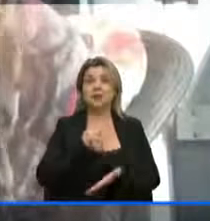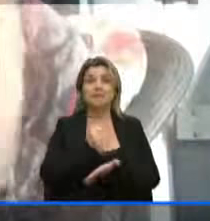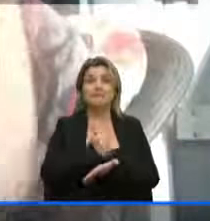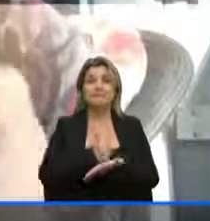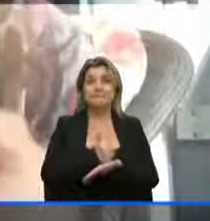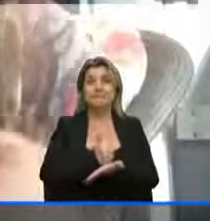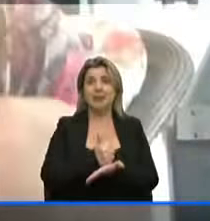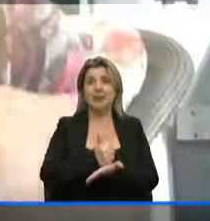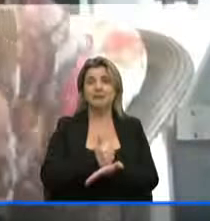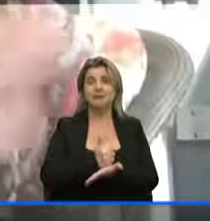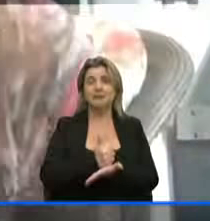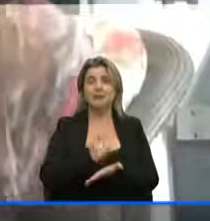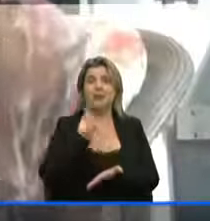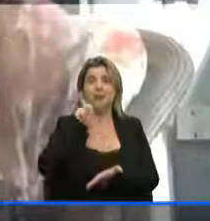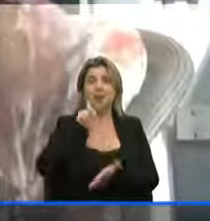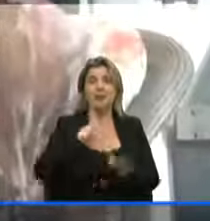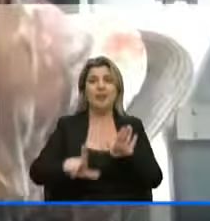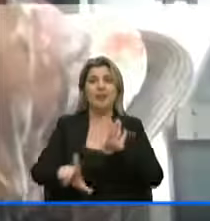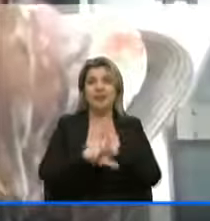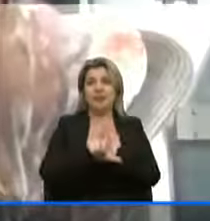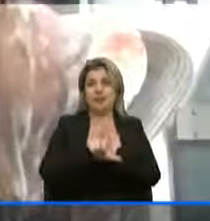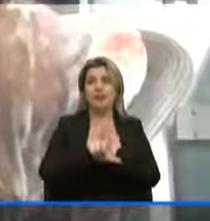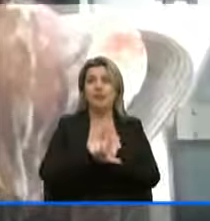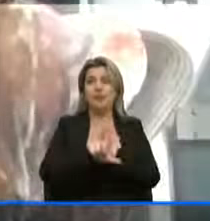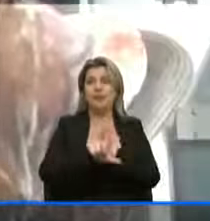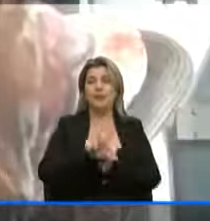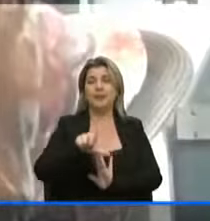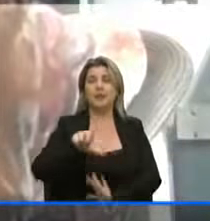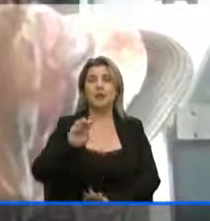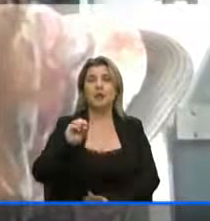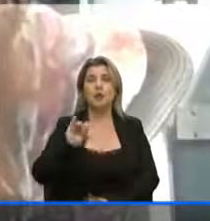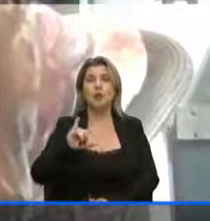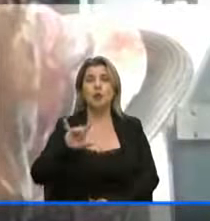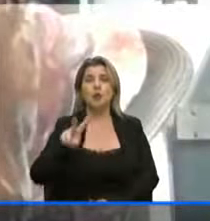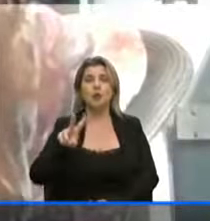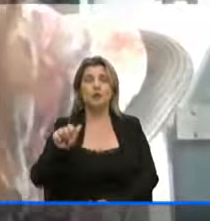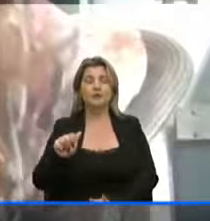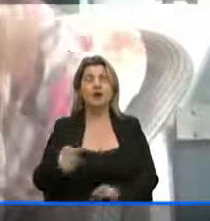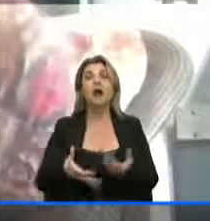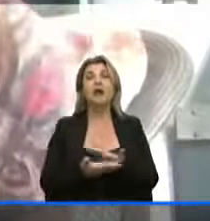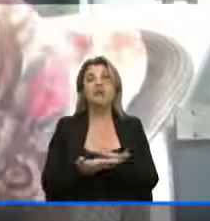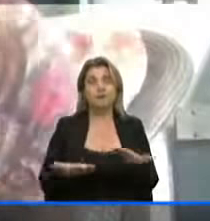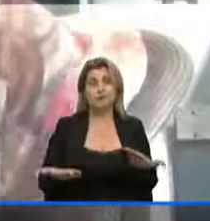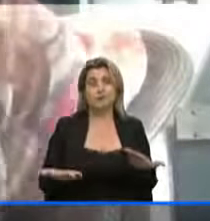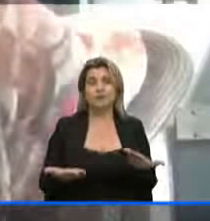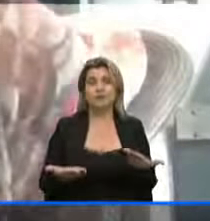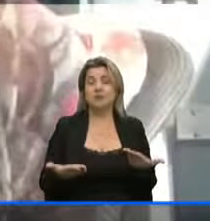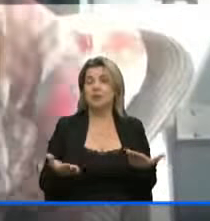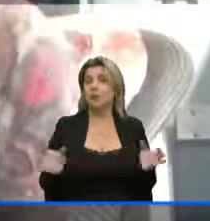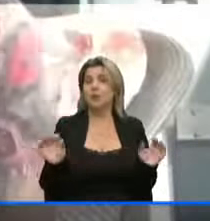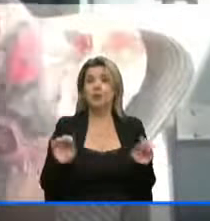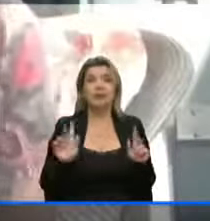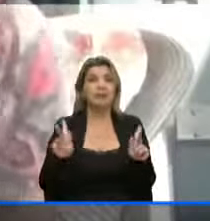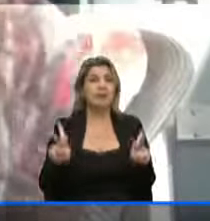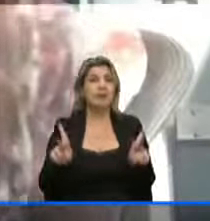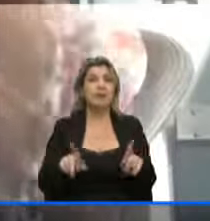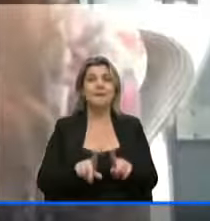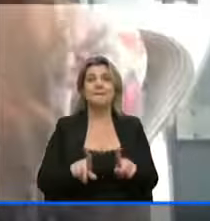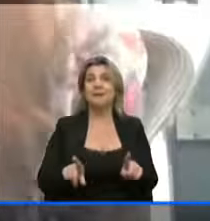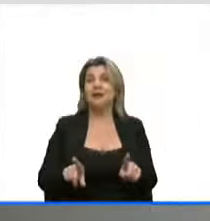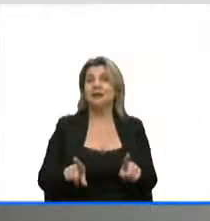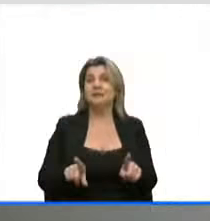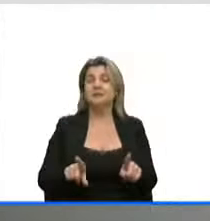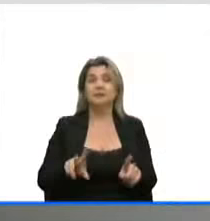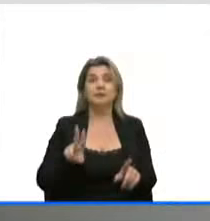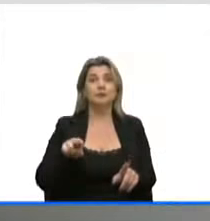Eu não veria problema e não sei da sua disposição. Não, a disposição é total. O problema é que eu nunca havia visto um deputado que não é relator